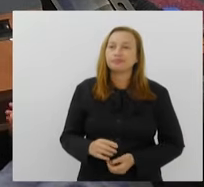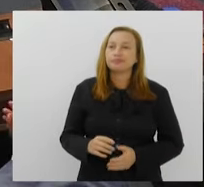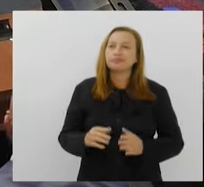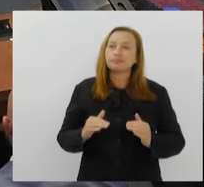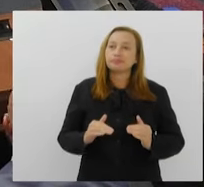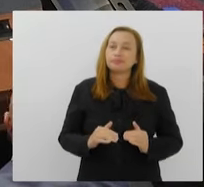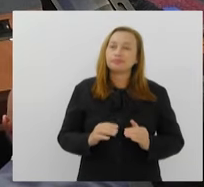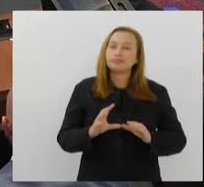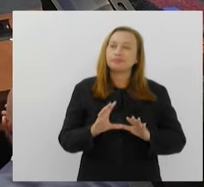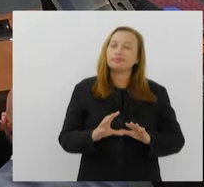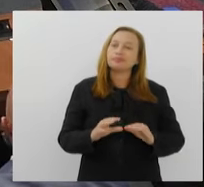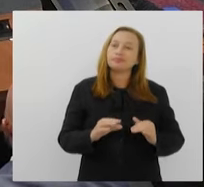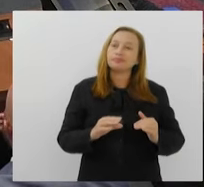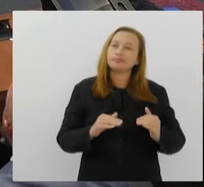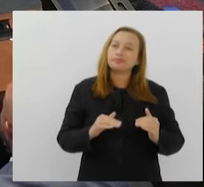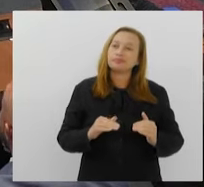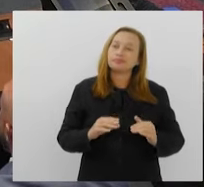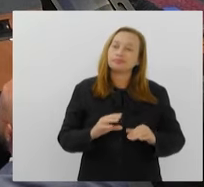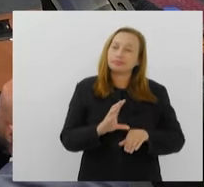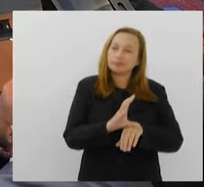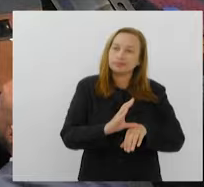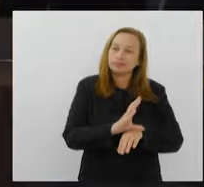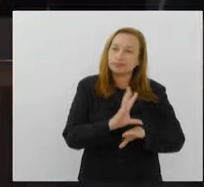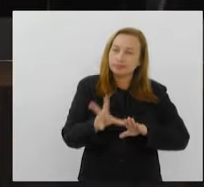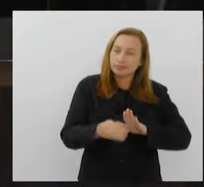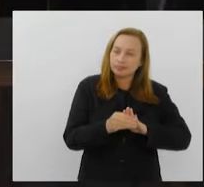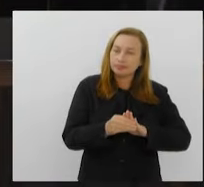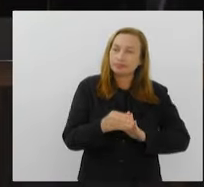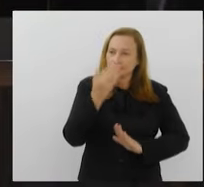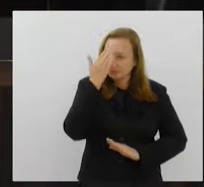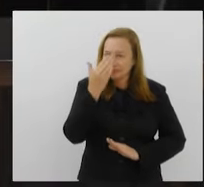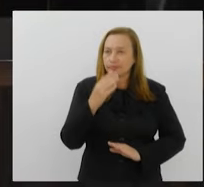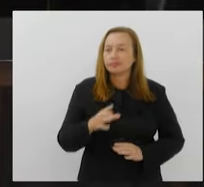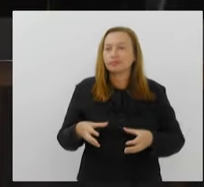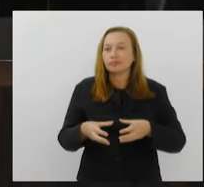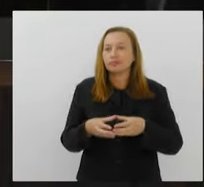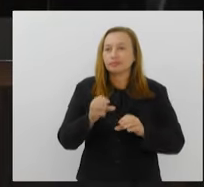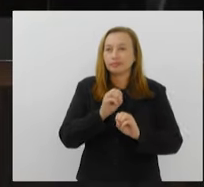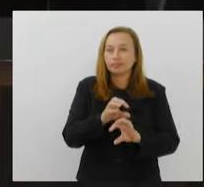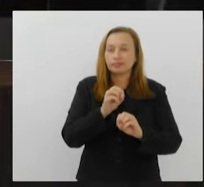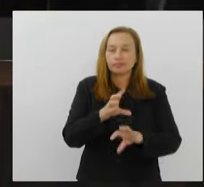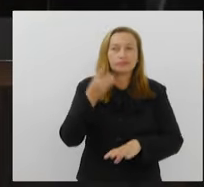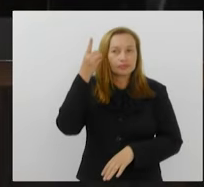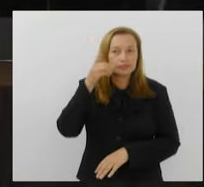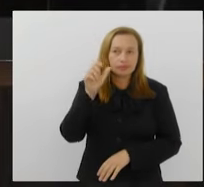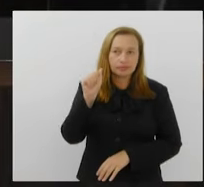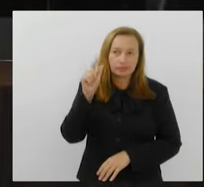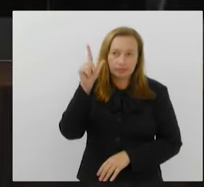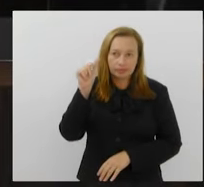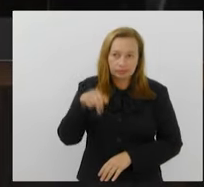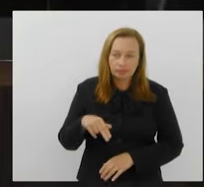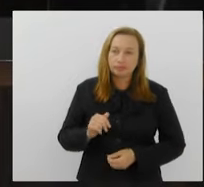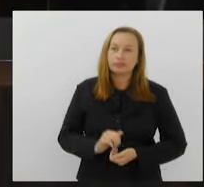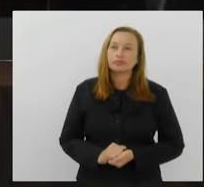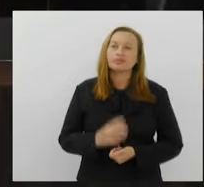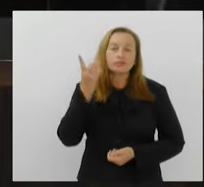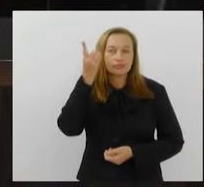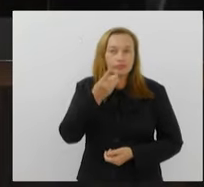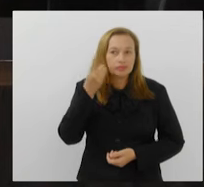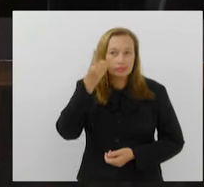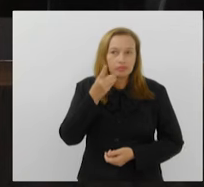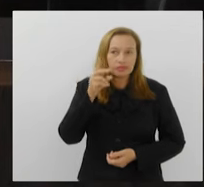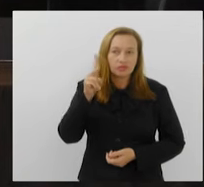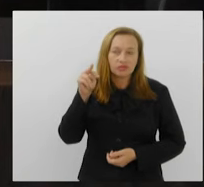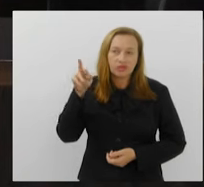pela constitucionalidade com emendas. Obrigado. Para emitir o parecer pela Comissão de Educação, deputado Alan Lopes. Deputado